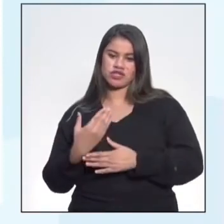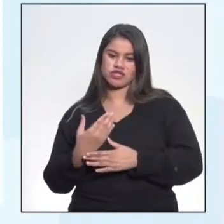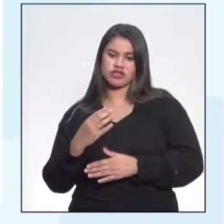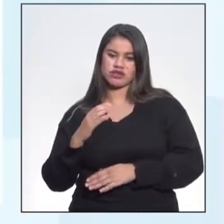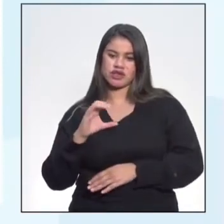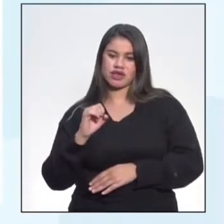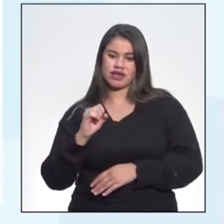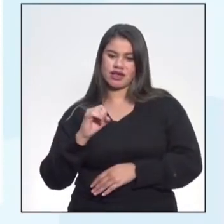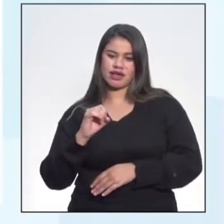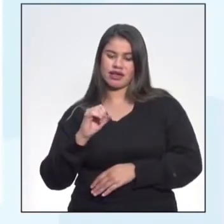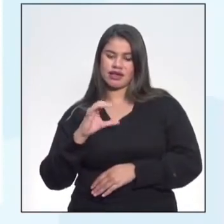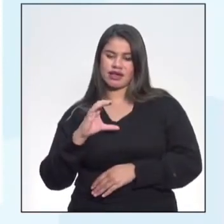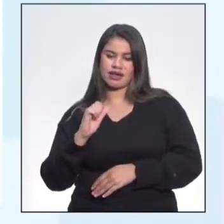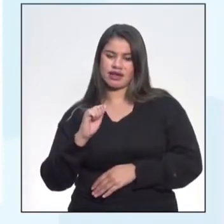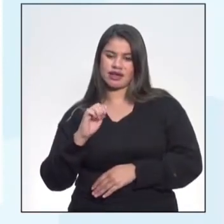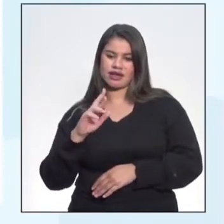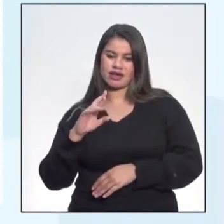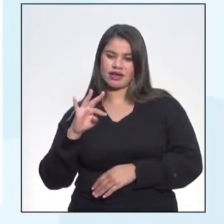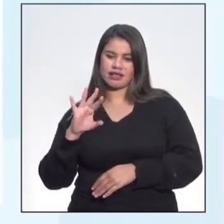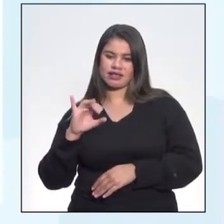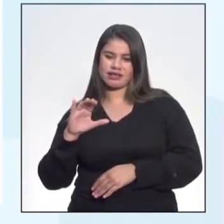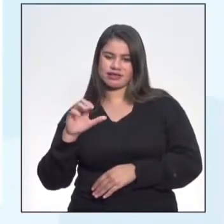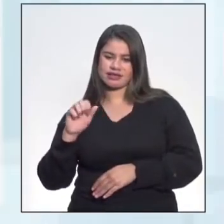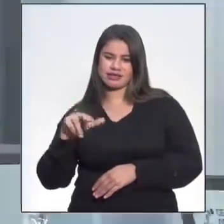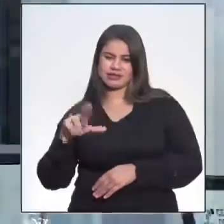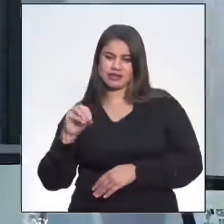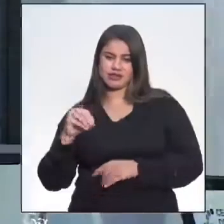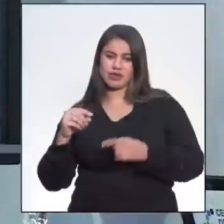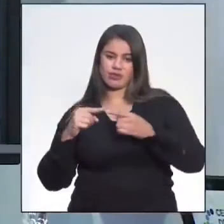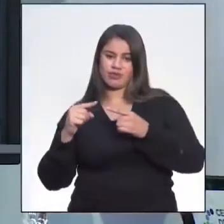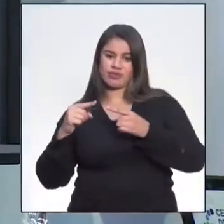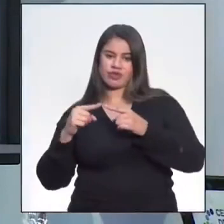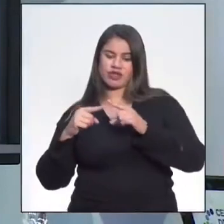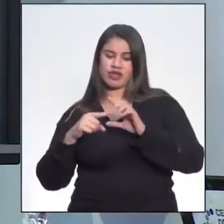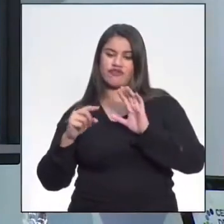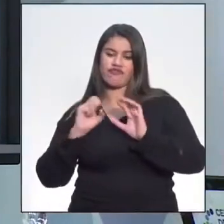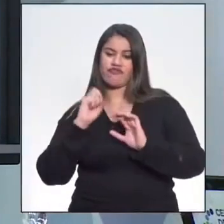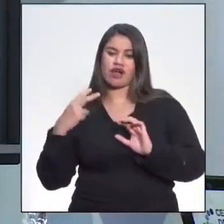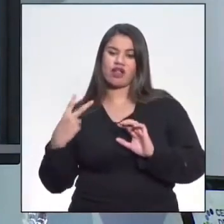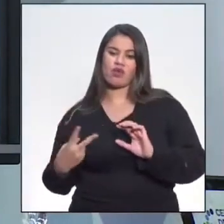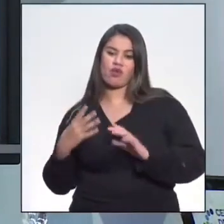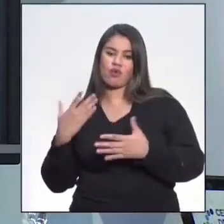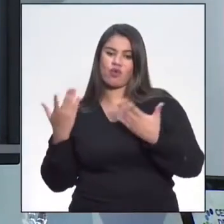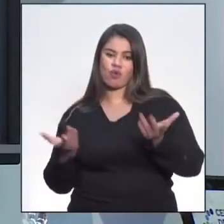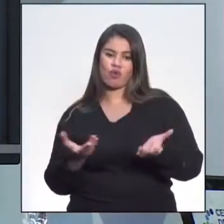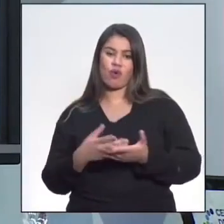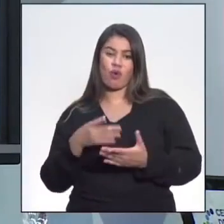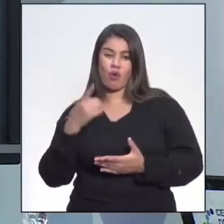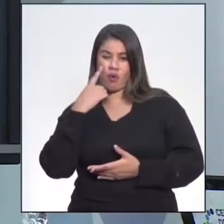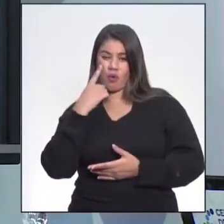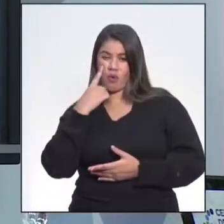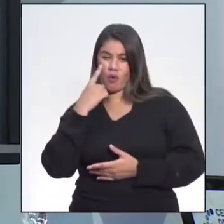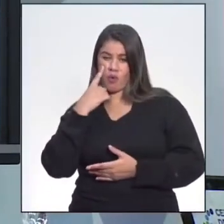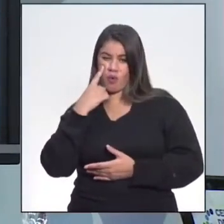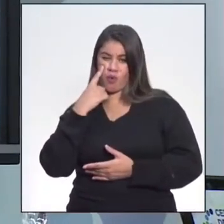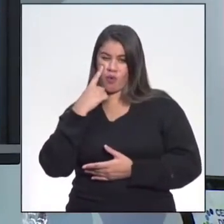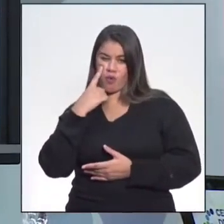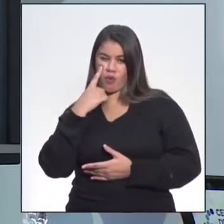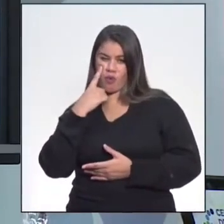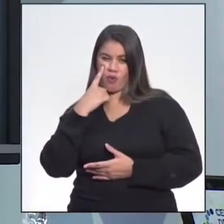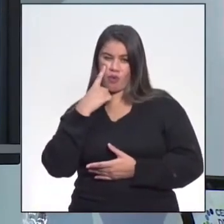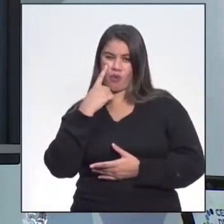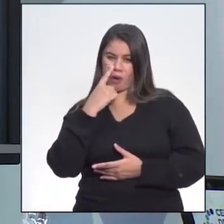em caso negativo, em que valor? Então, se você olhar aqui, o que é a origem? É este ponto aqui, ó, o 0, 0. Ele está cruzando aqui, meu